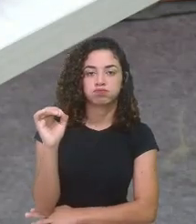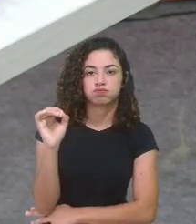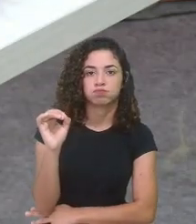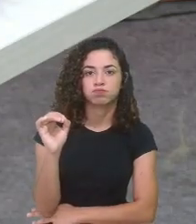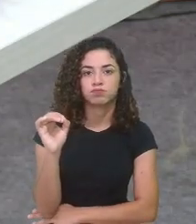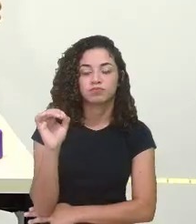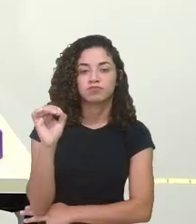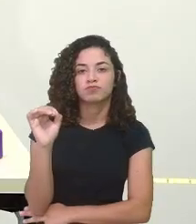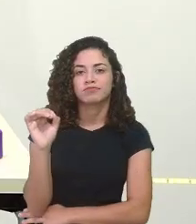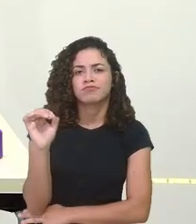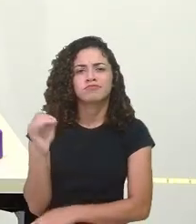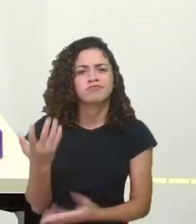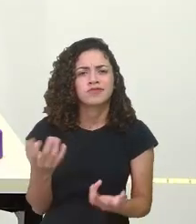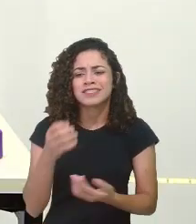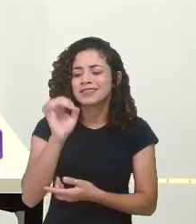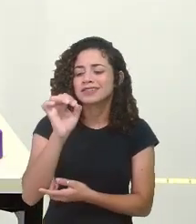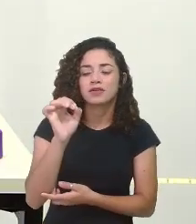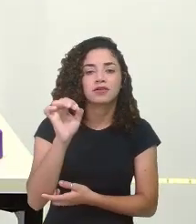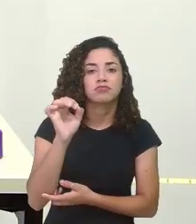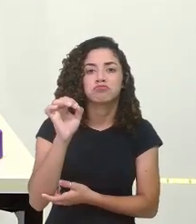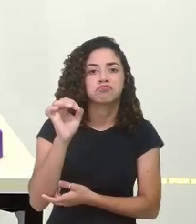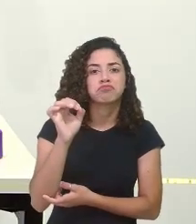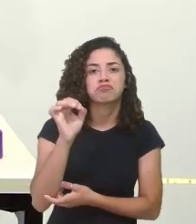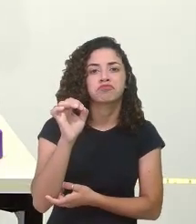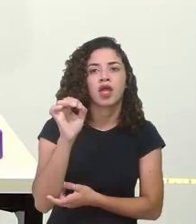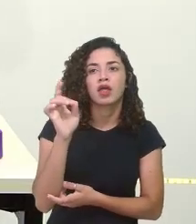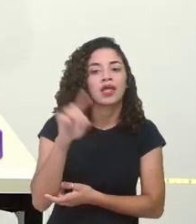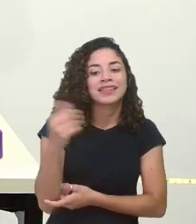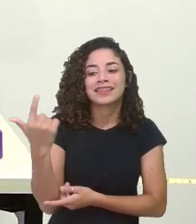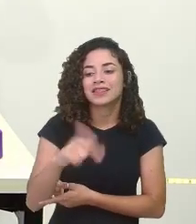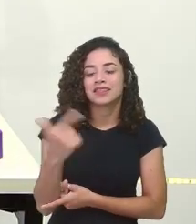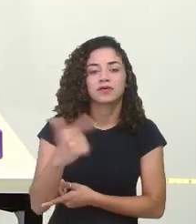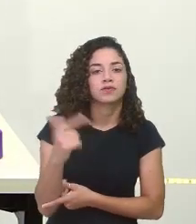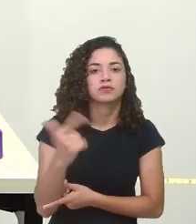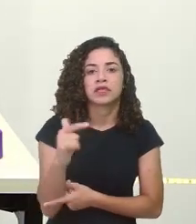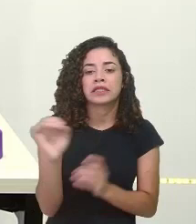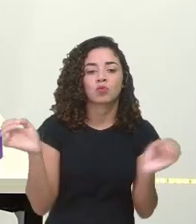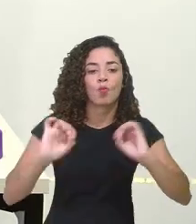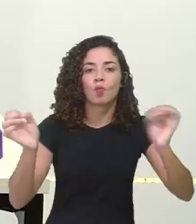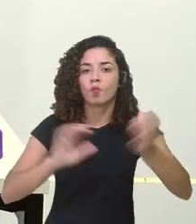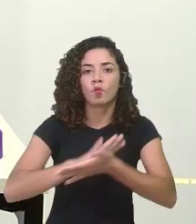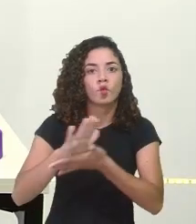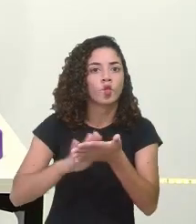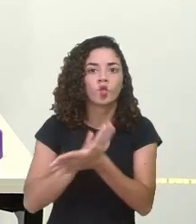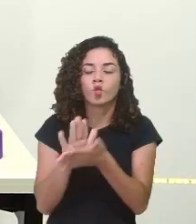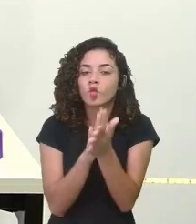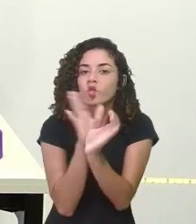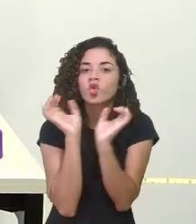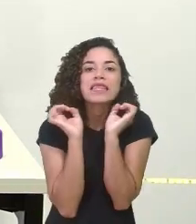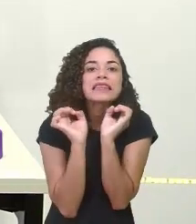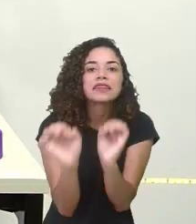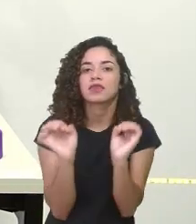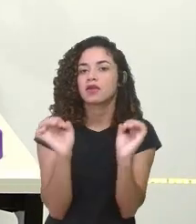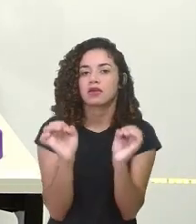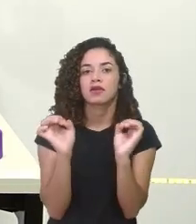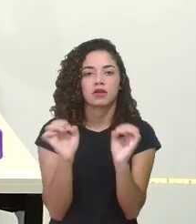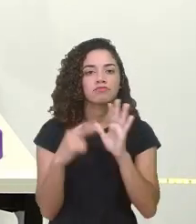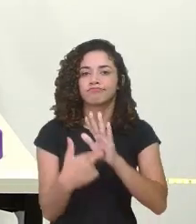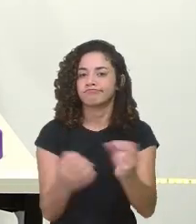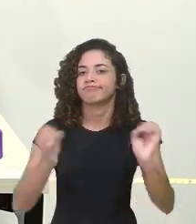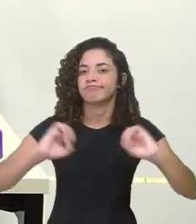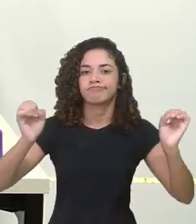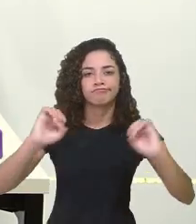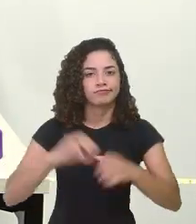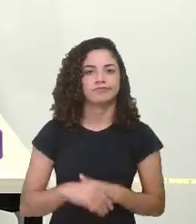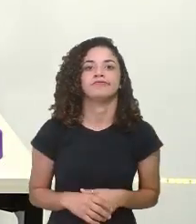Eita, professora Josiane, o número 0 é a ausência de quantidades. Então, eu não tenho nada que representar. 0 não significa